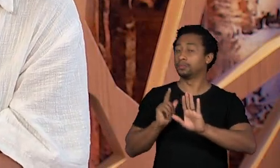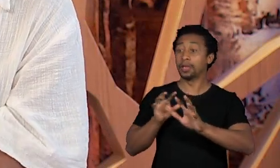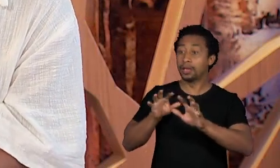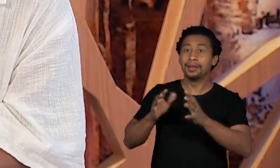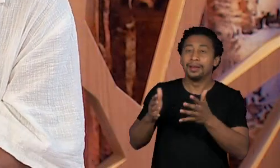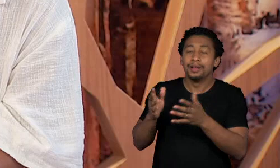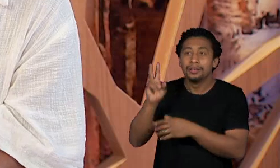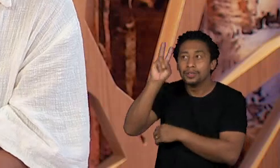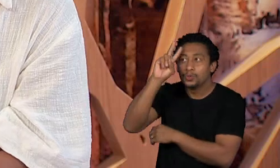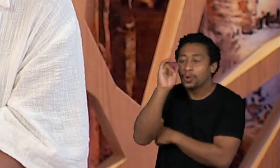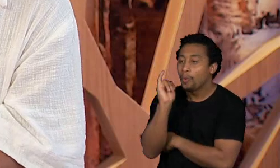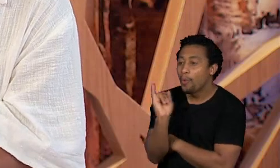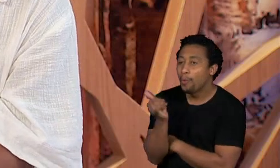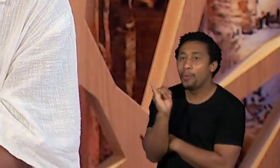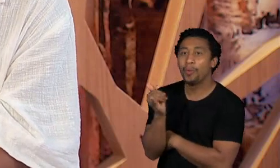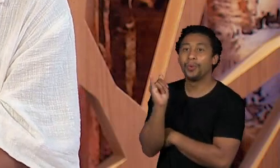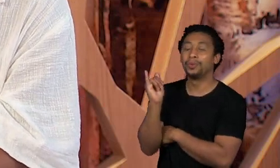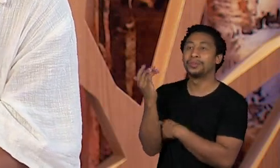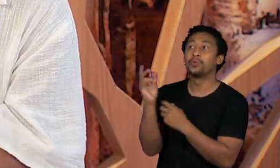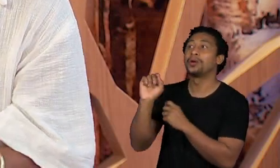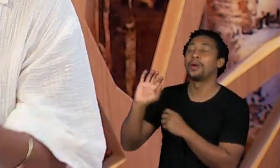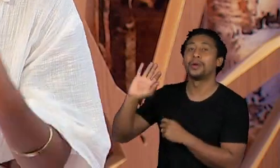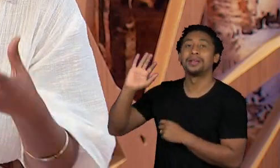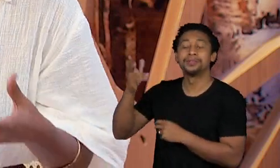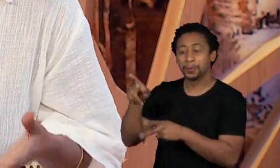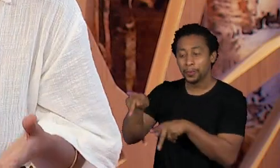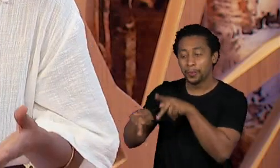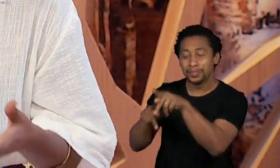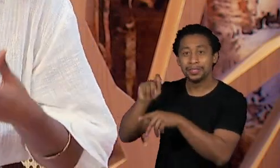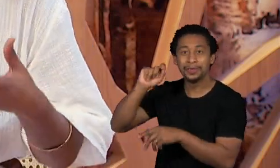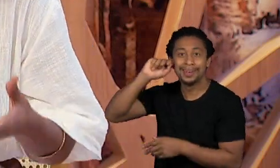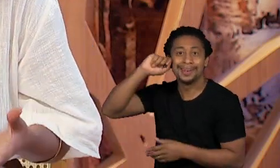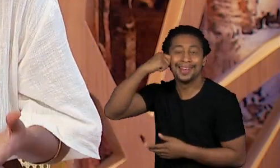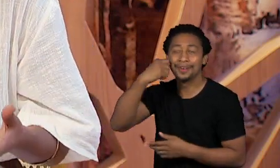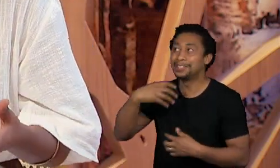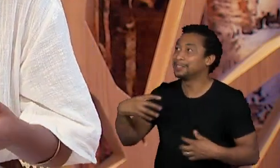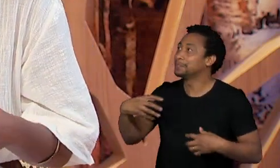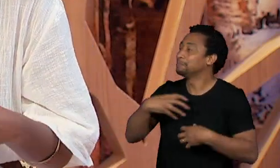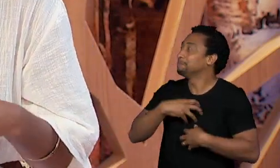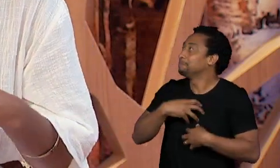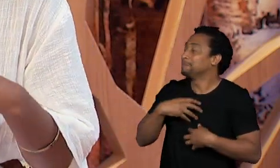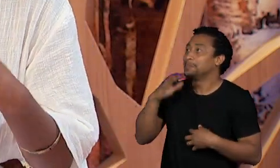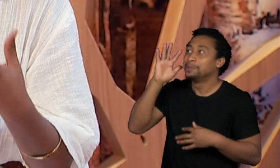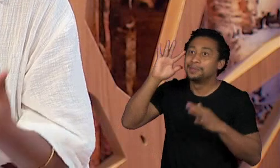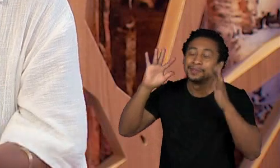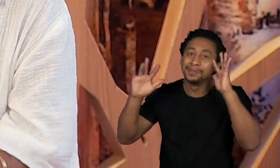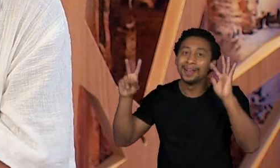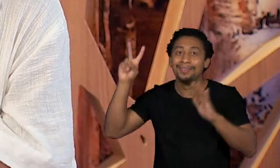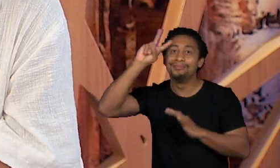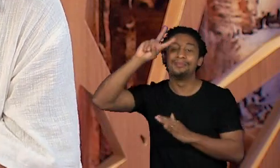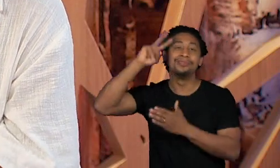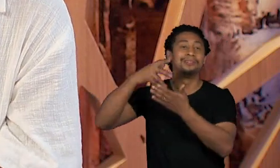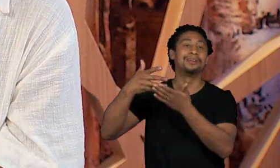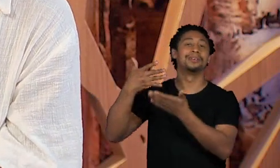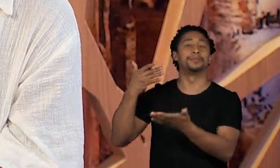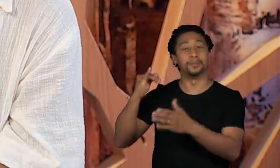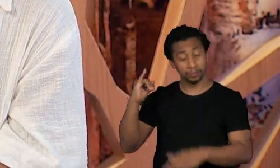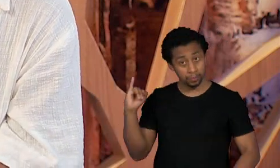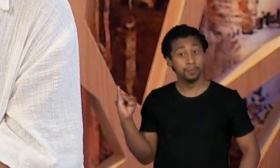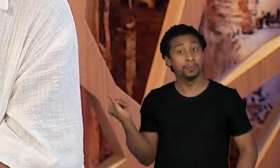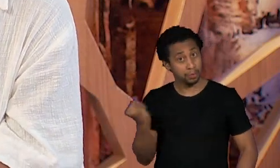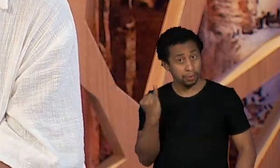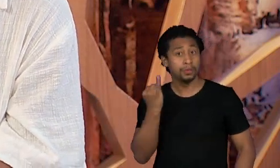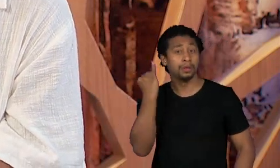história, a gente parte de um lugar, a gente vive essa história ou não. Então, é muito importante que todas as narrativas